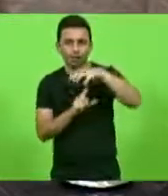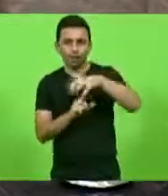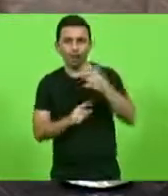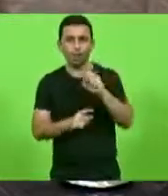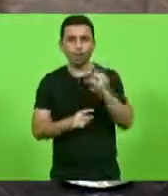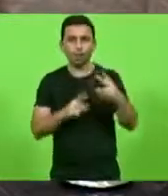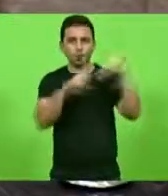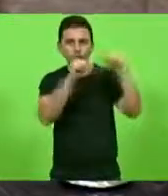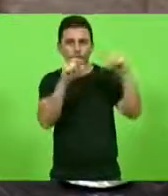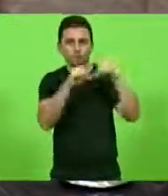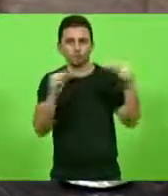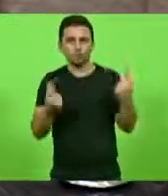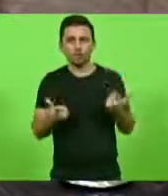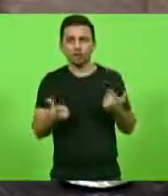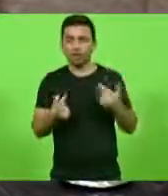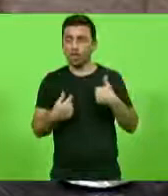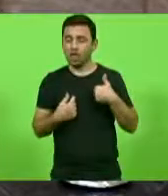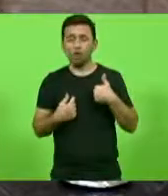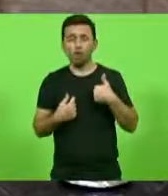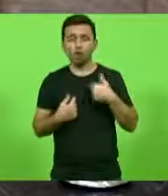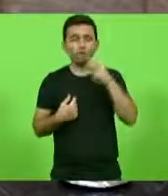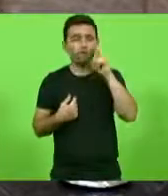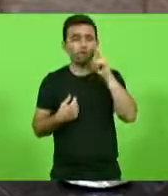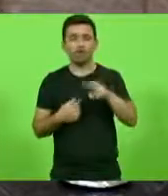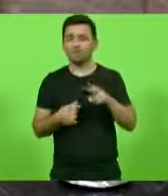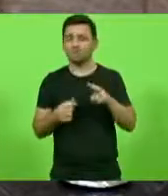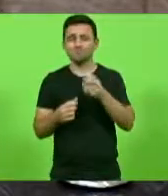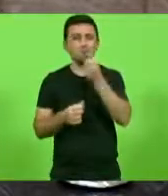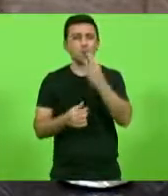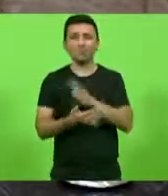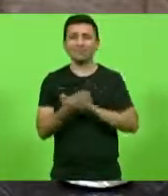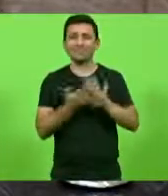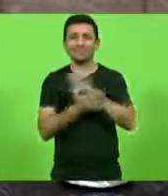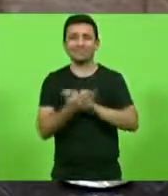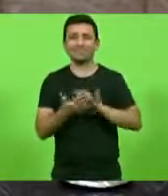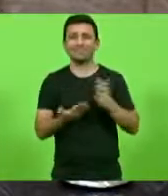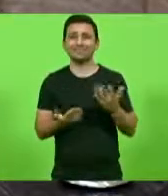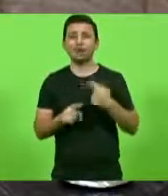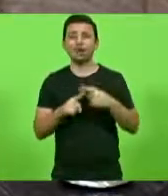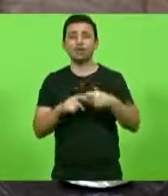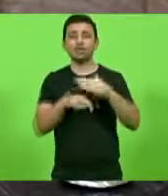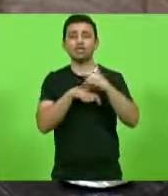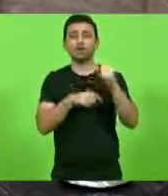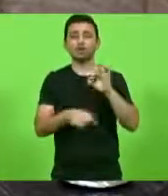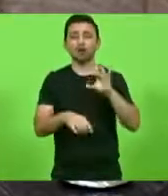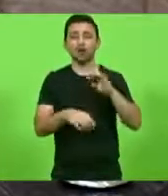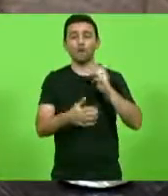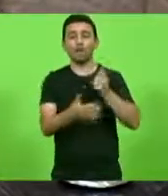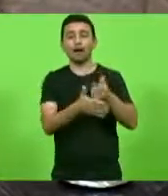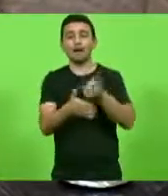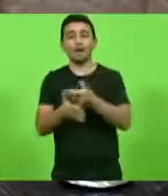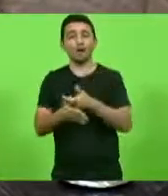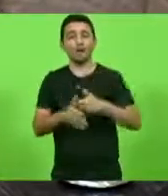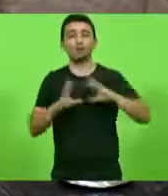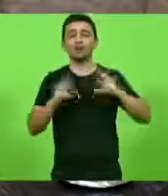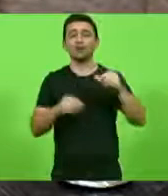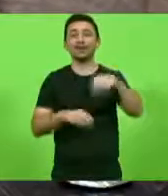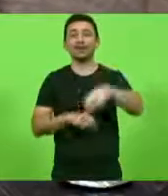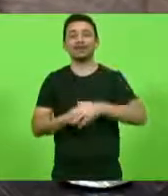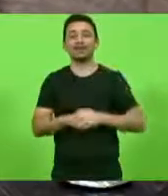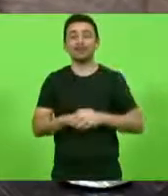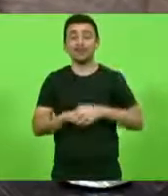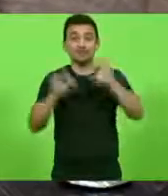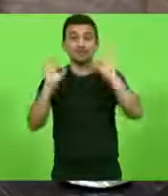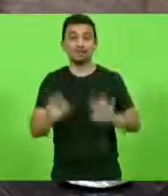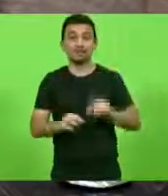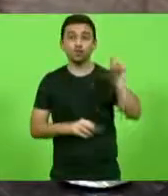Brasília, eu não estou vendo vantagem nenhuma, porque nós somos chamados apenas na hora de pagar. Ao que parece, certo, estava o Uruguai,